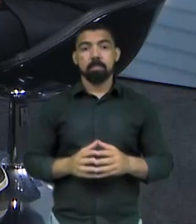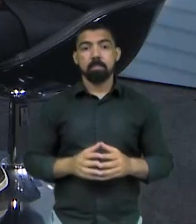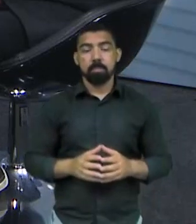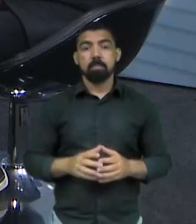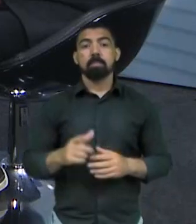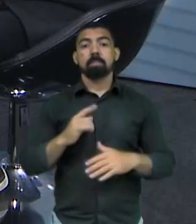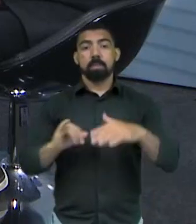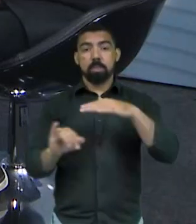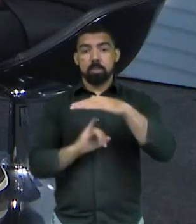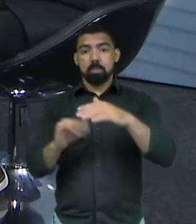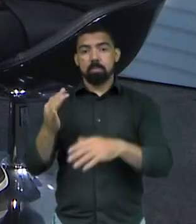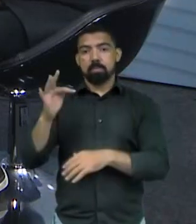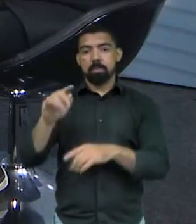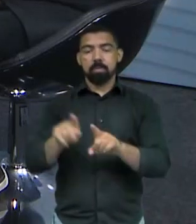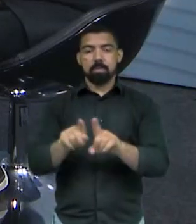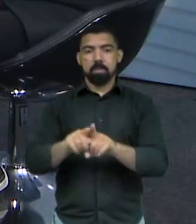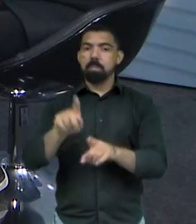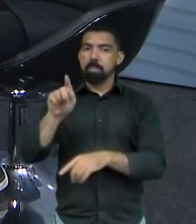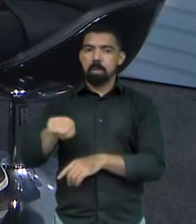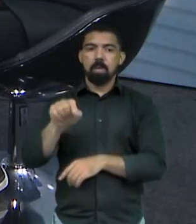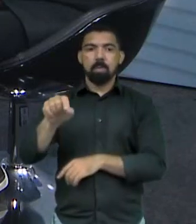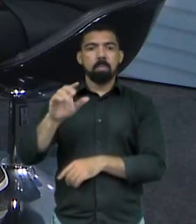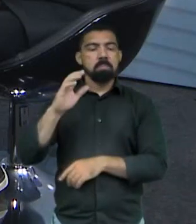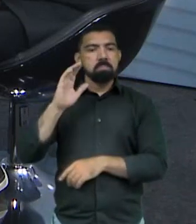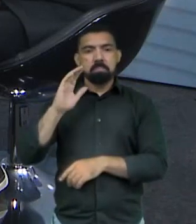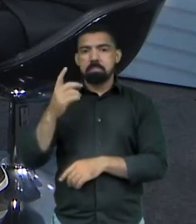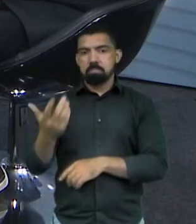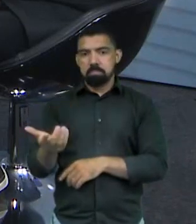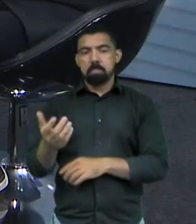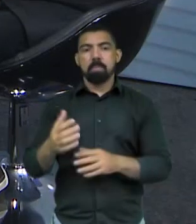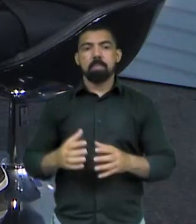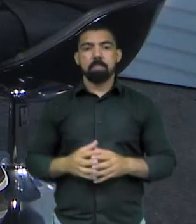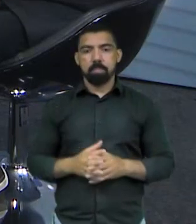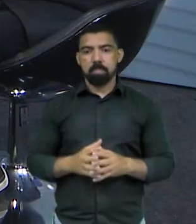Instituto Federal, ainda com uma grande... São 22?